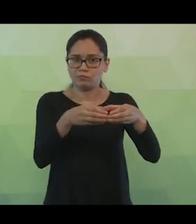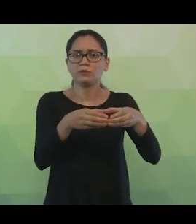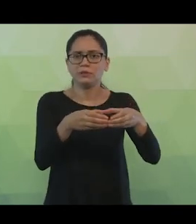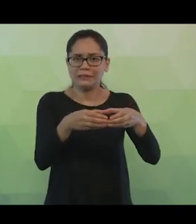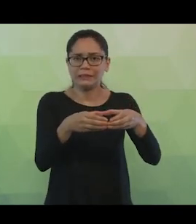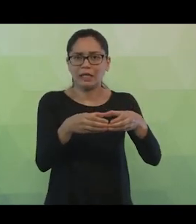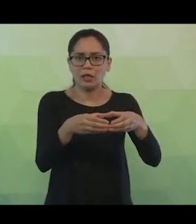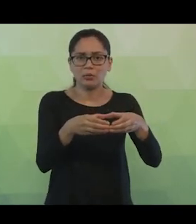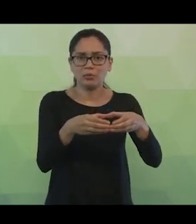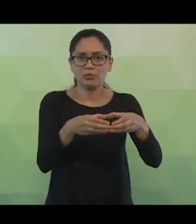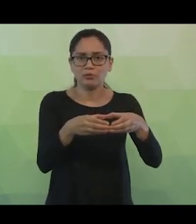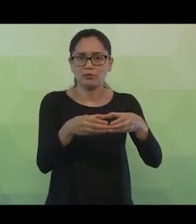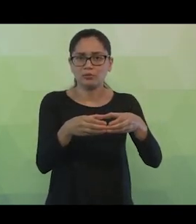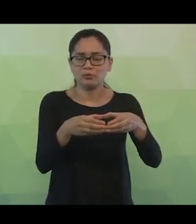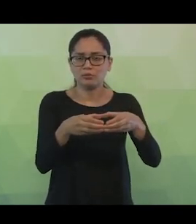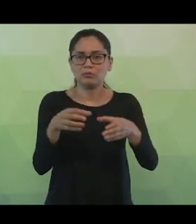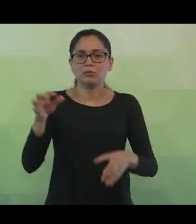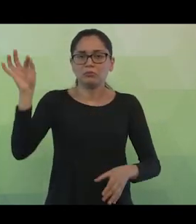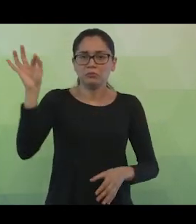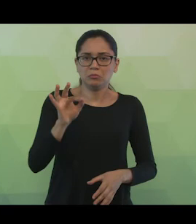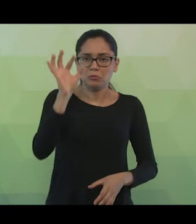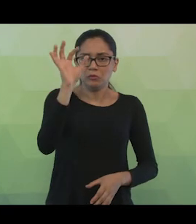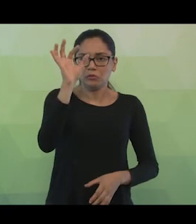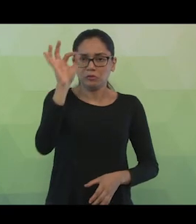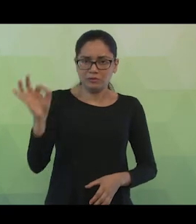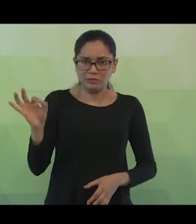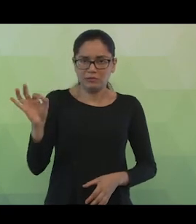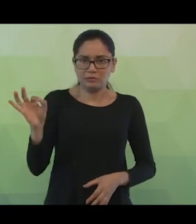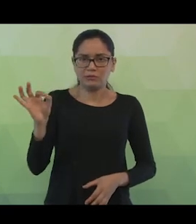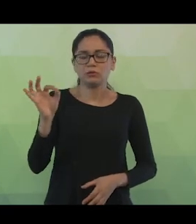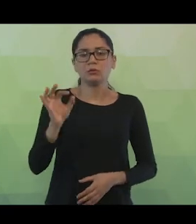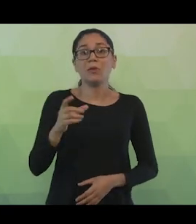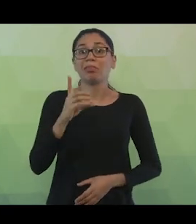então eu vou colocar porcento de, porque